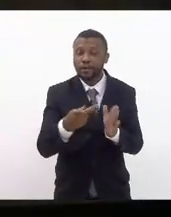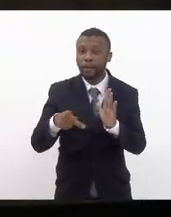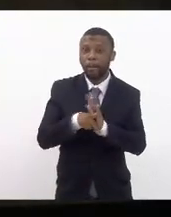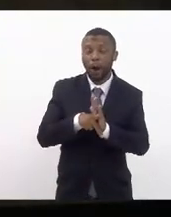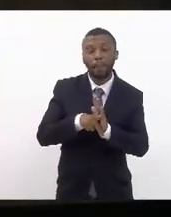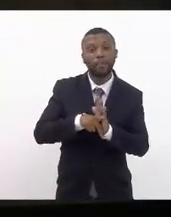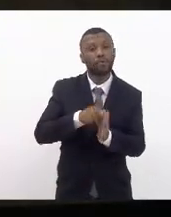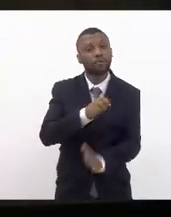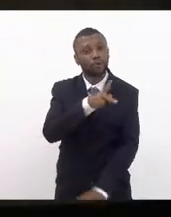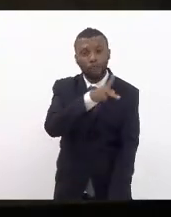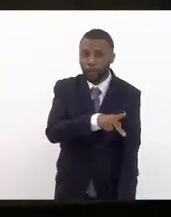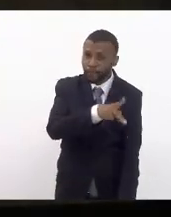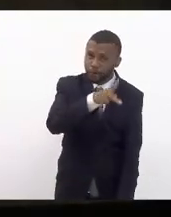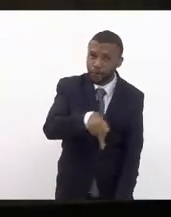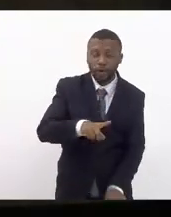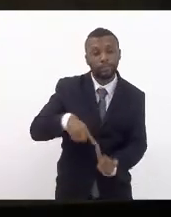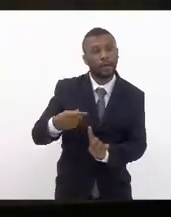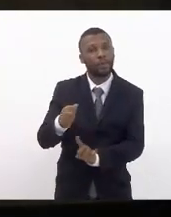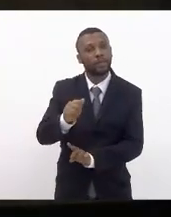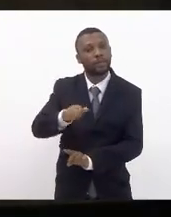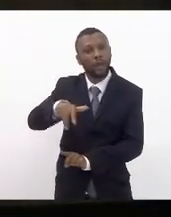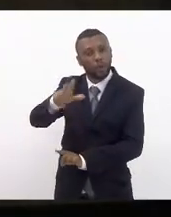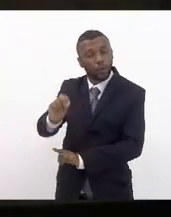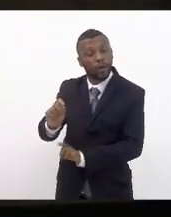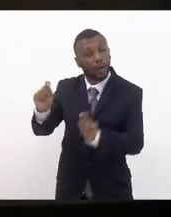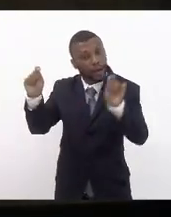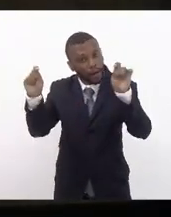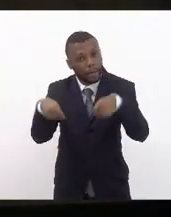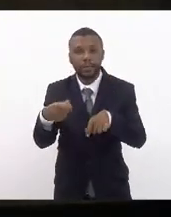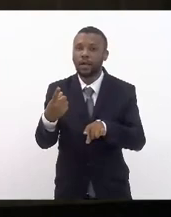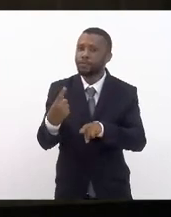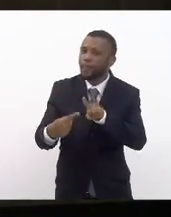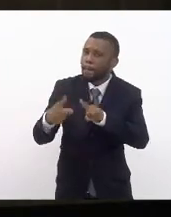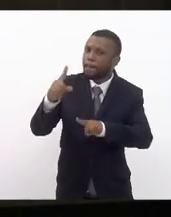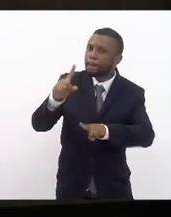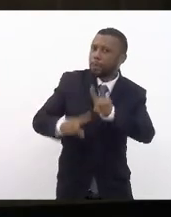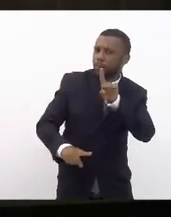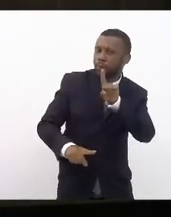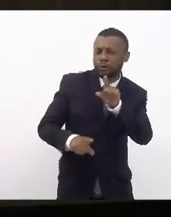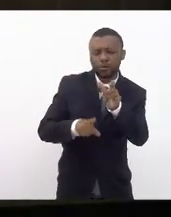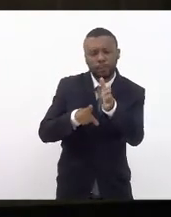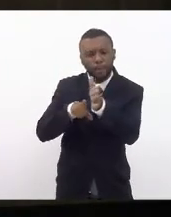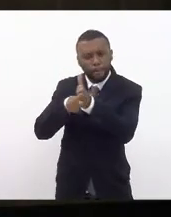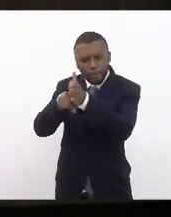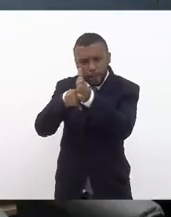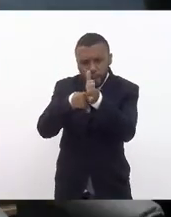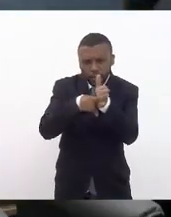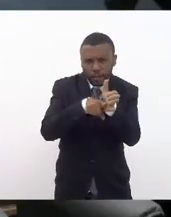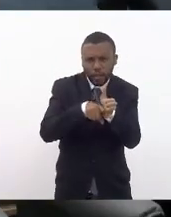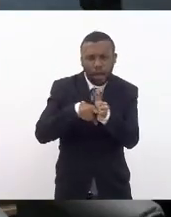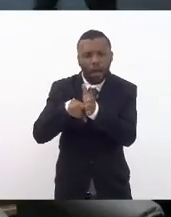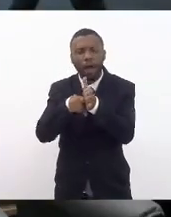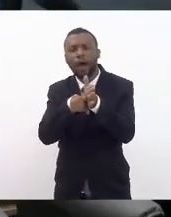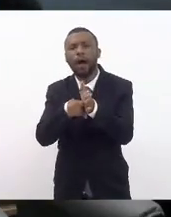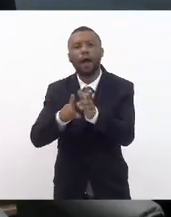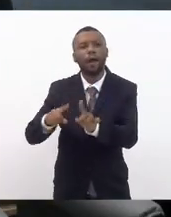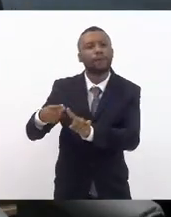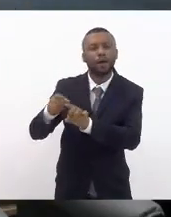sua capacidade de transformar, de pesquisar, de